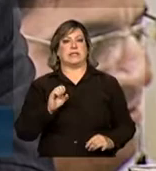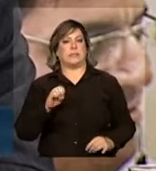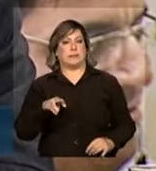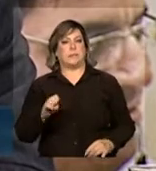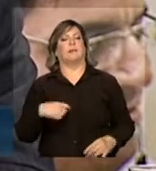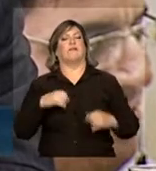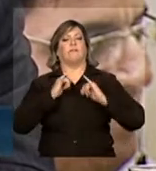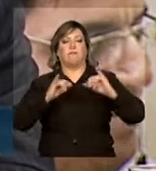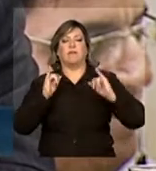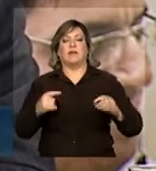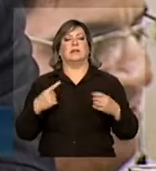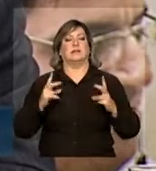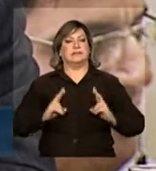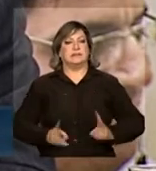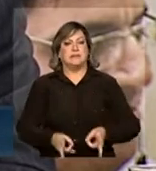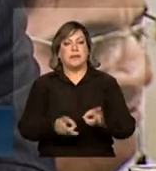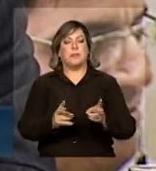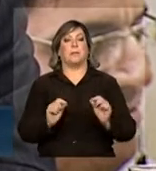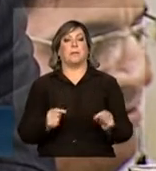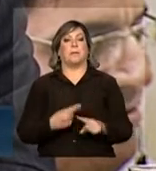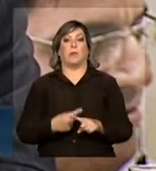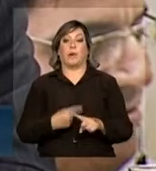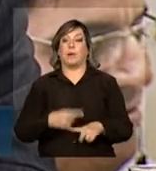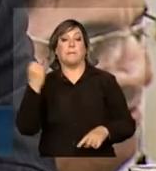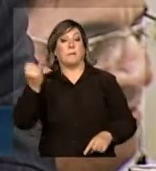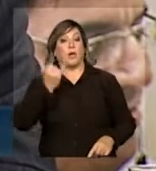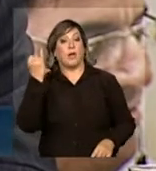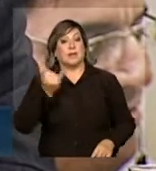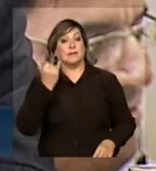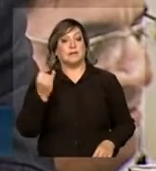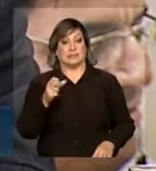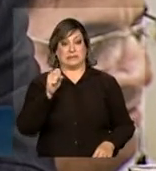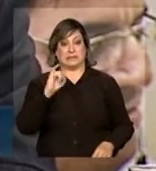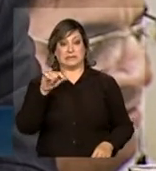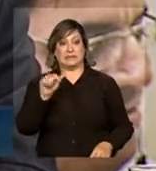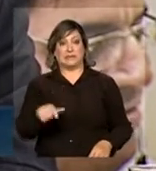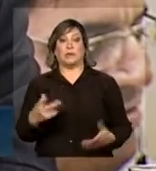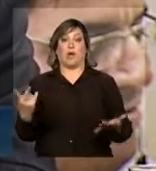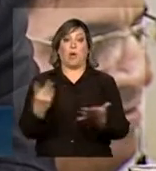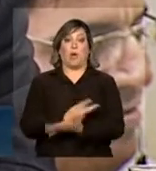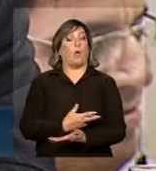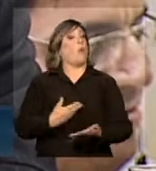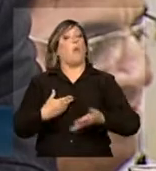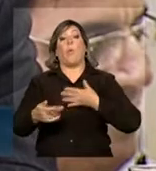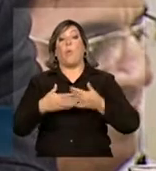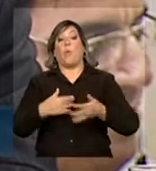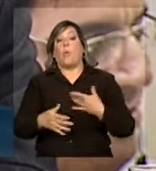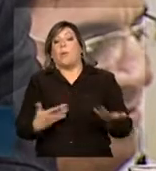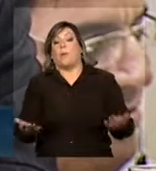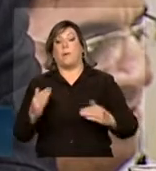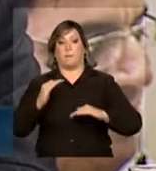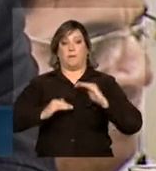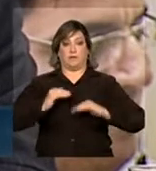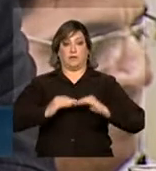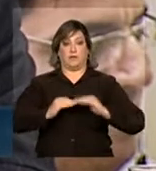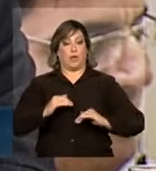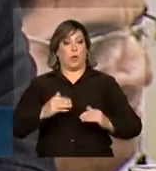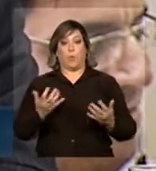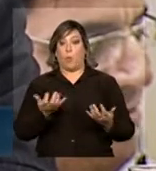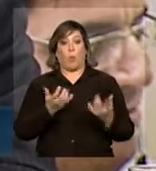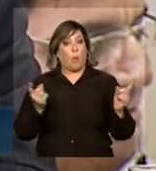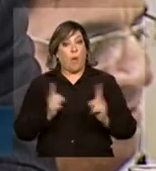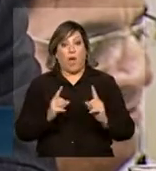reforçando né Eh e é importante se isso acontecer se qualquer profissional queira e não cumprir a carga